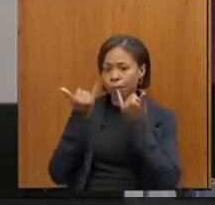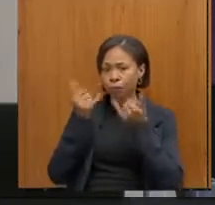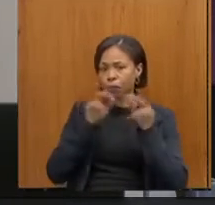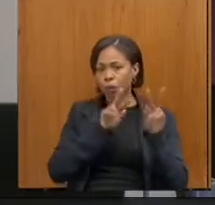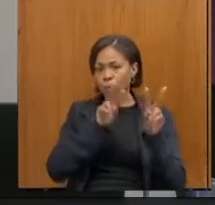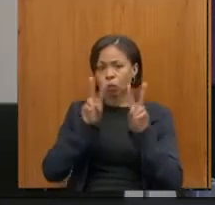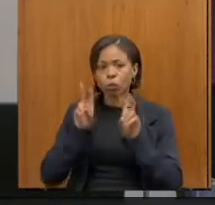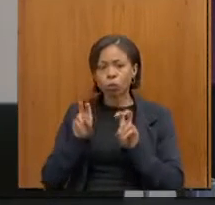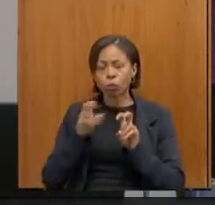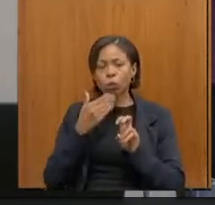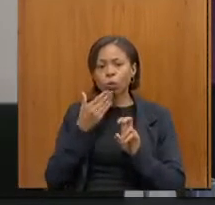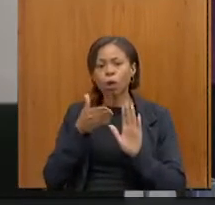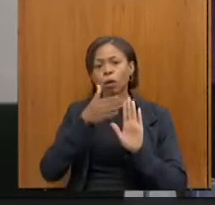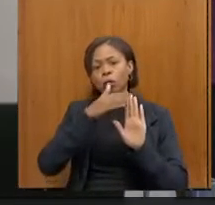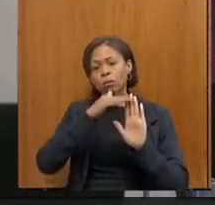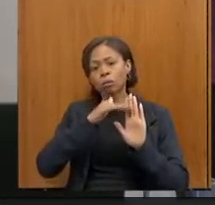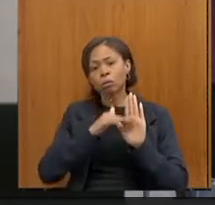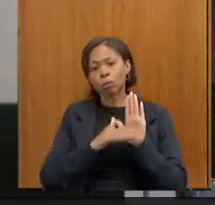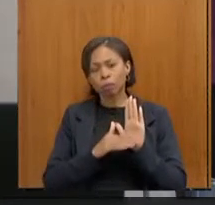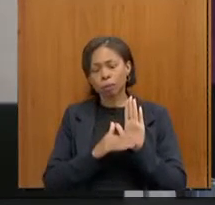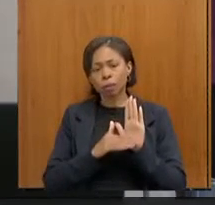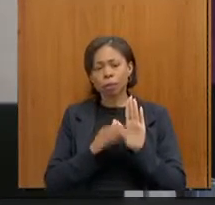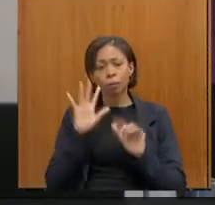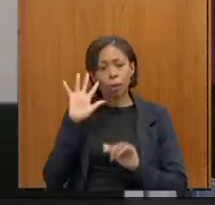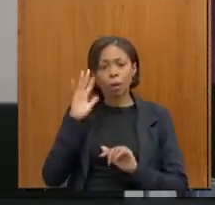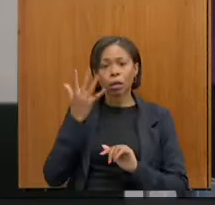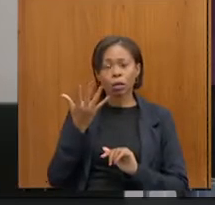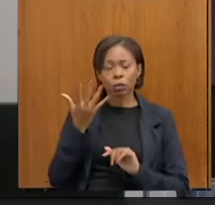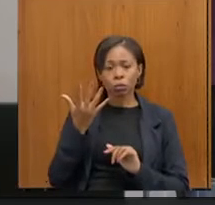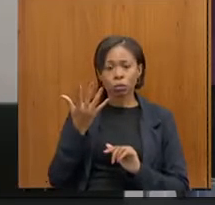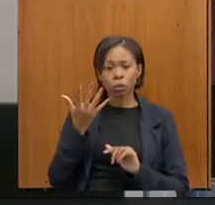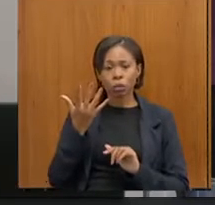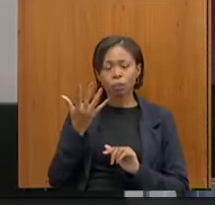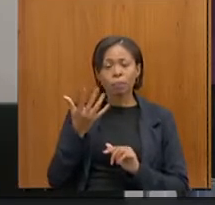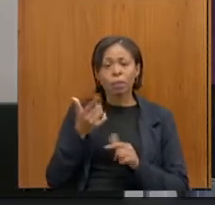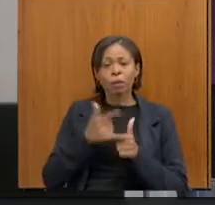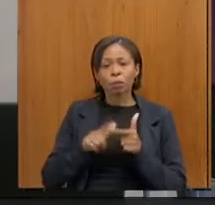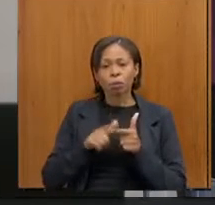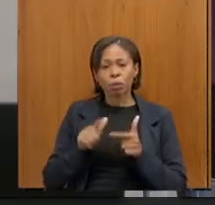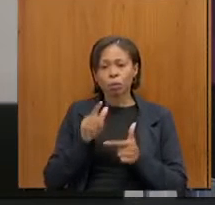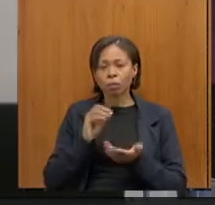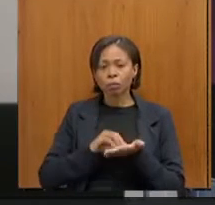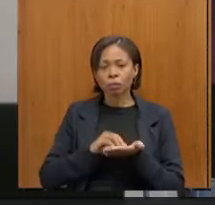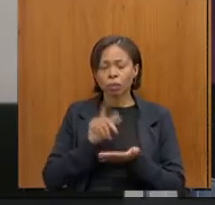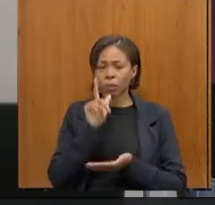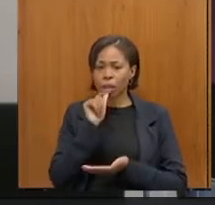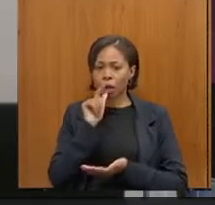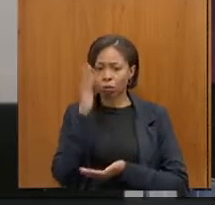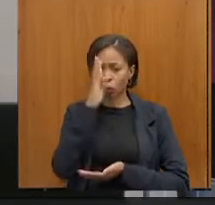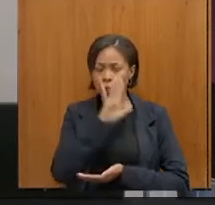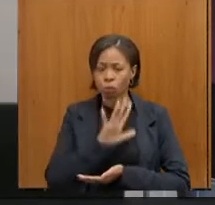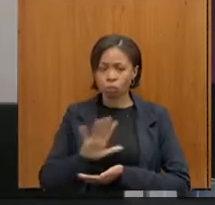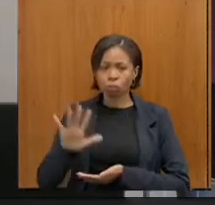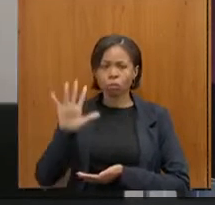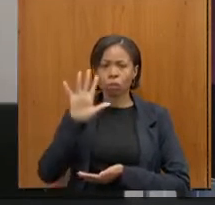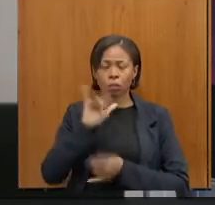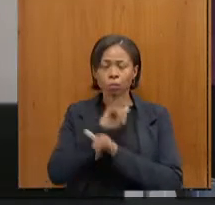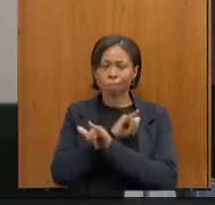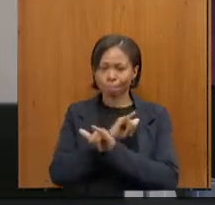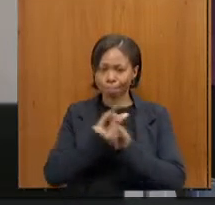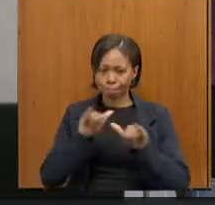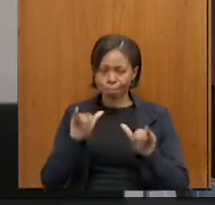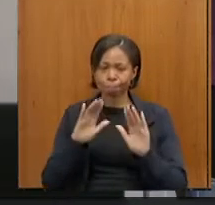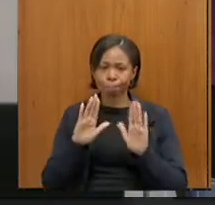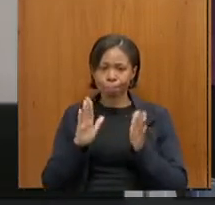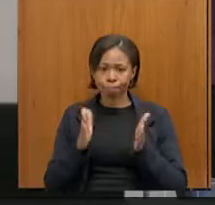acerca de quais as medidas que estão sendo tomadas para prevenção e enfrentamento da crise hídrica Nacional anunciada pelo